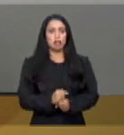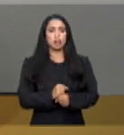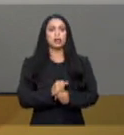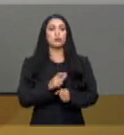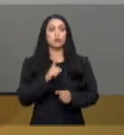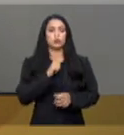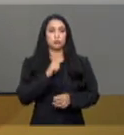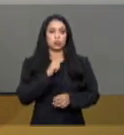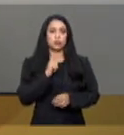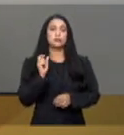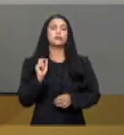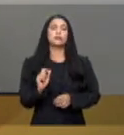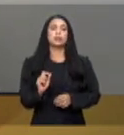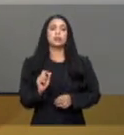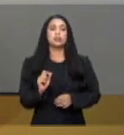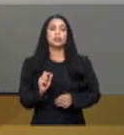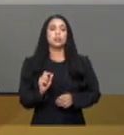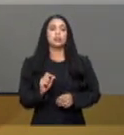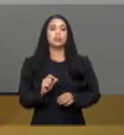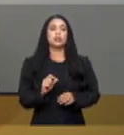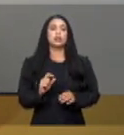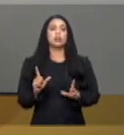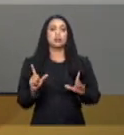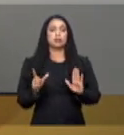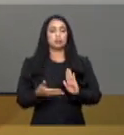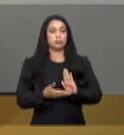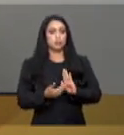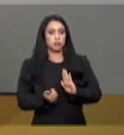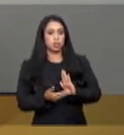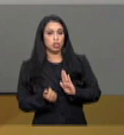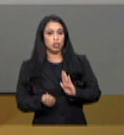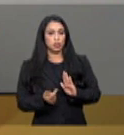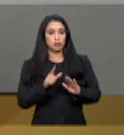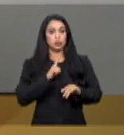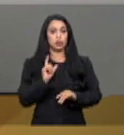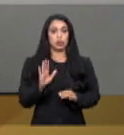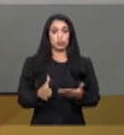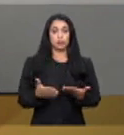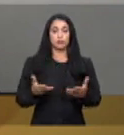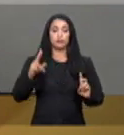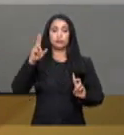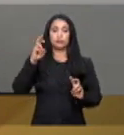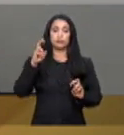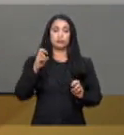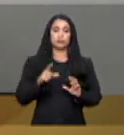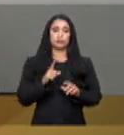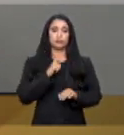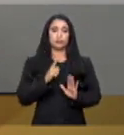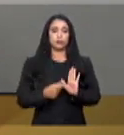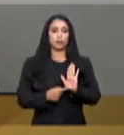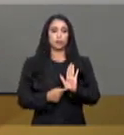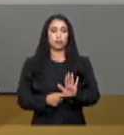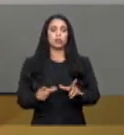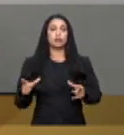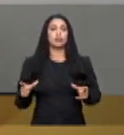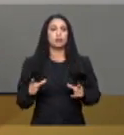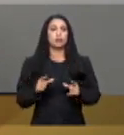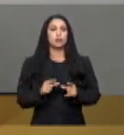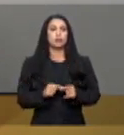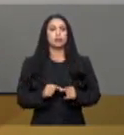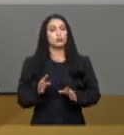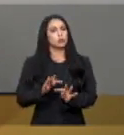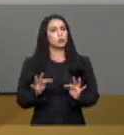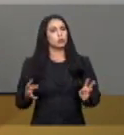escritural, deveria ser deduzido. Neste caso, afirma que, aspas, a distorção apontada se reduz